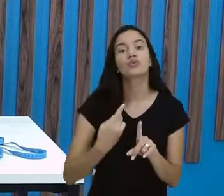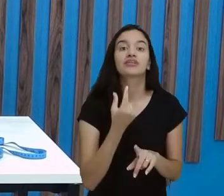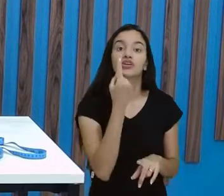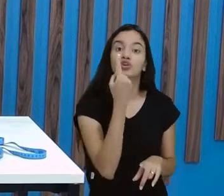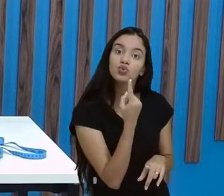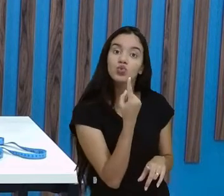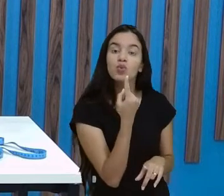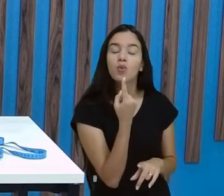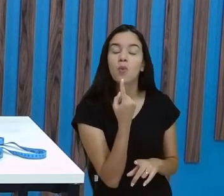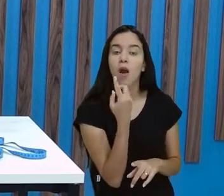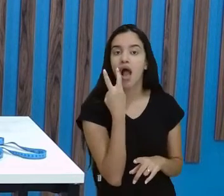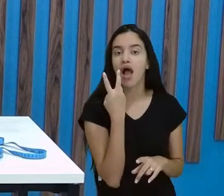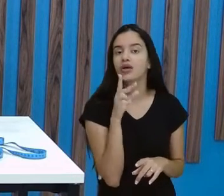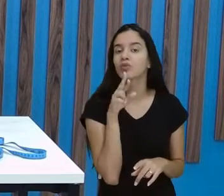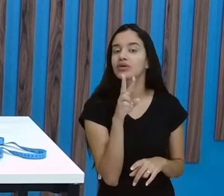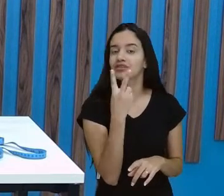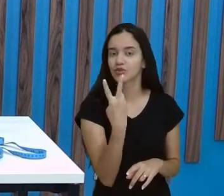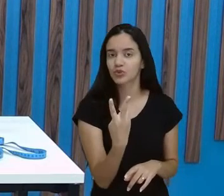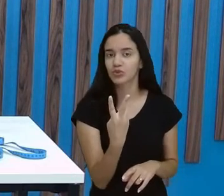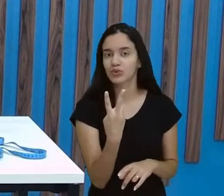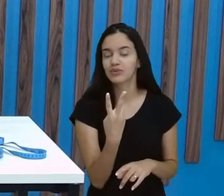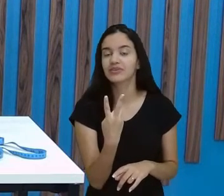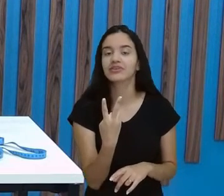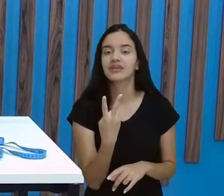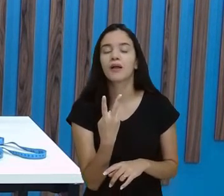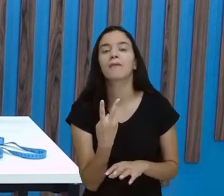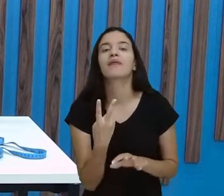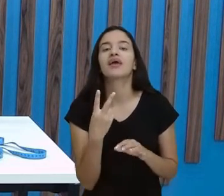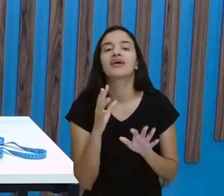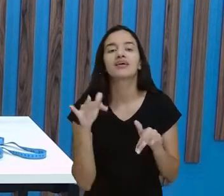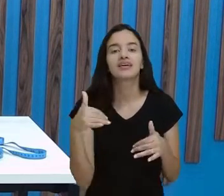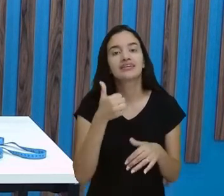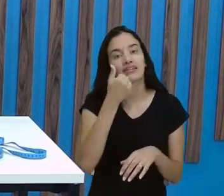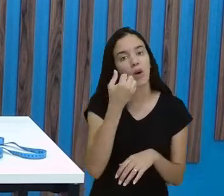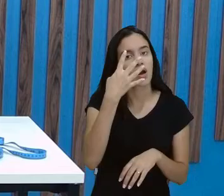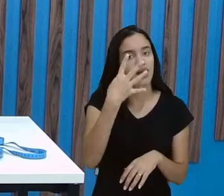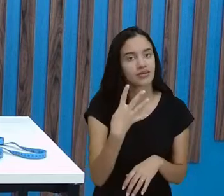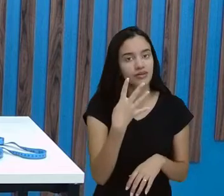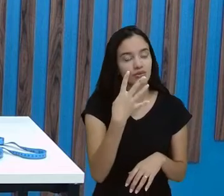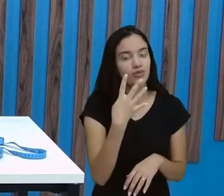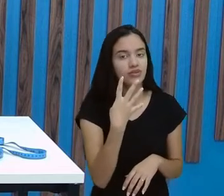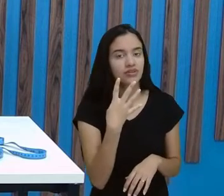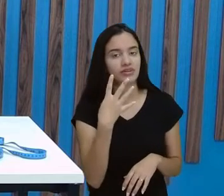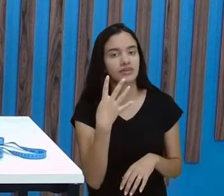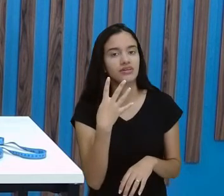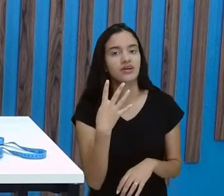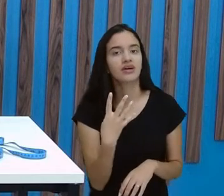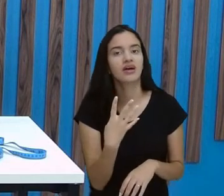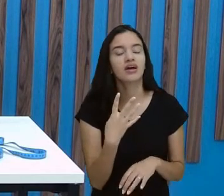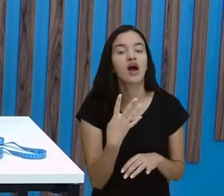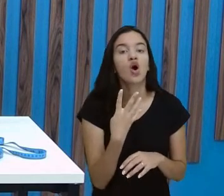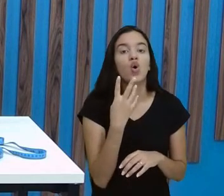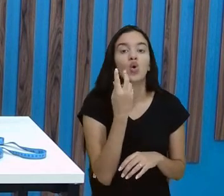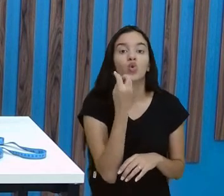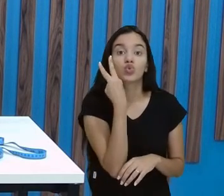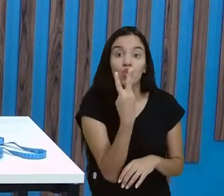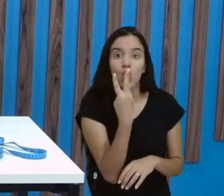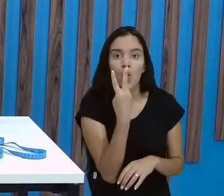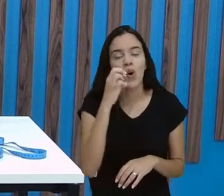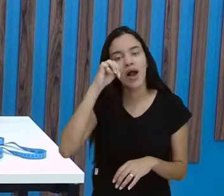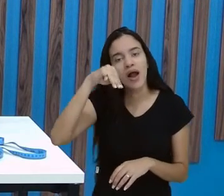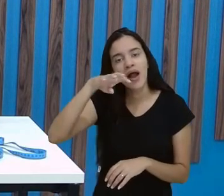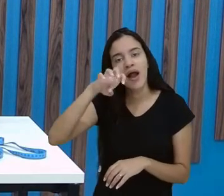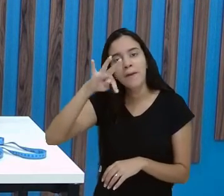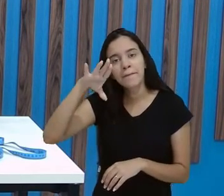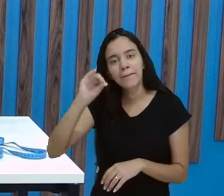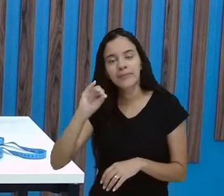é 2. Então, se 7 palmos é 1 metro, 14 palmos vai ser o quê? 2 metros,